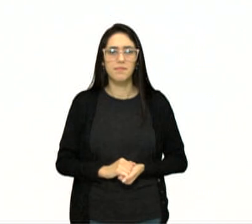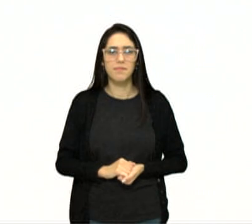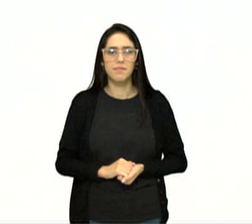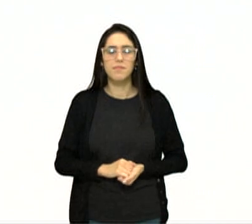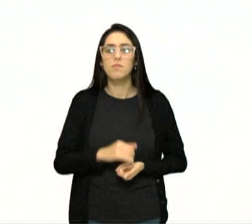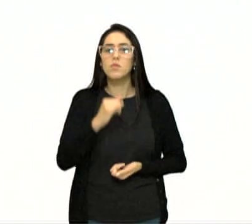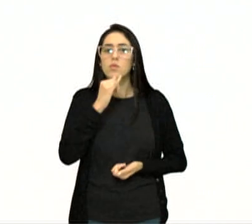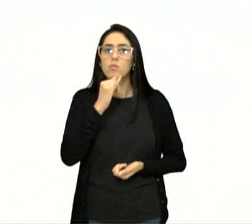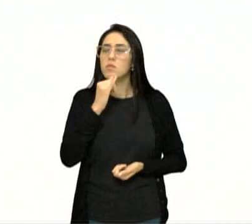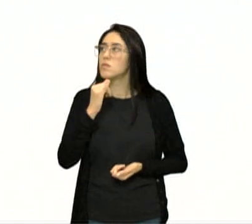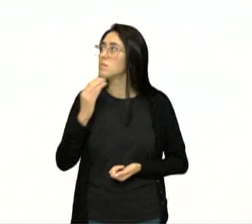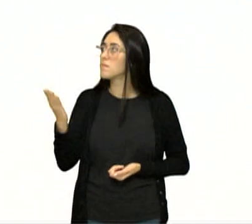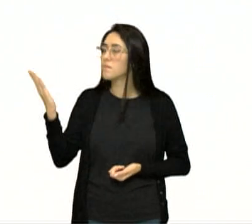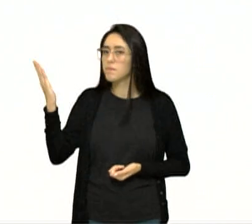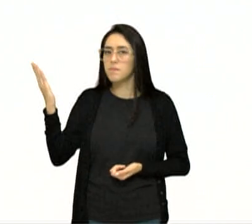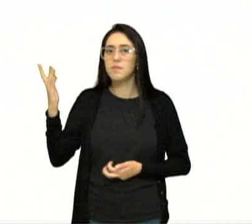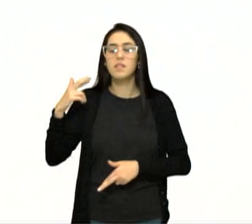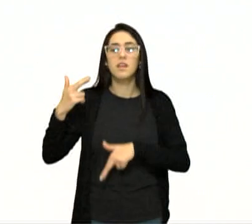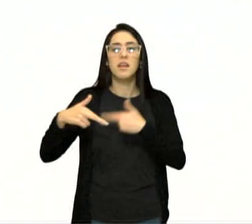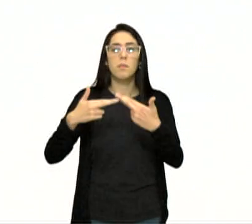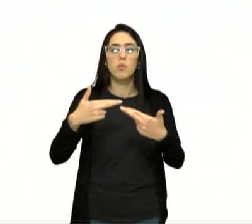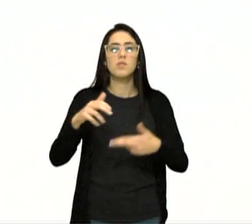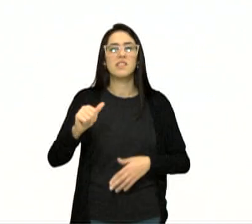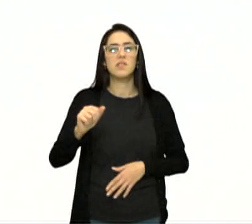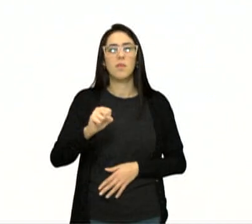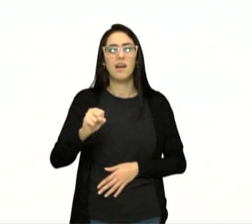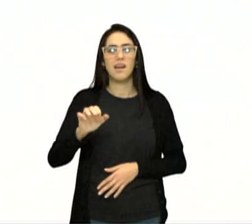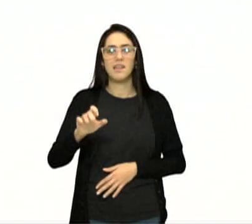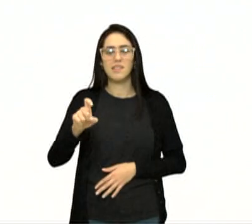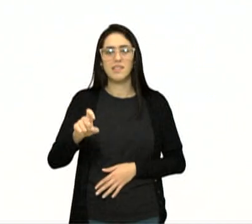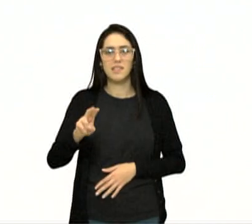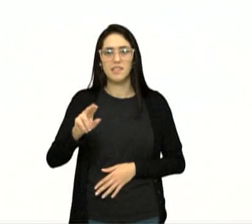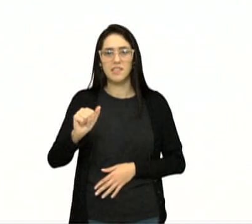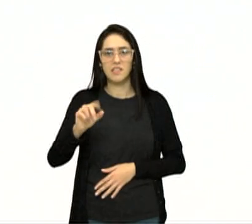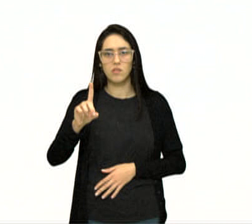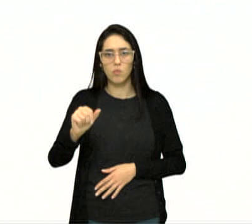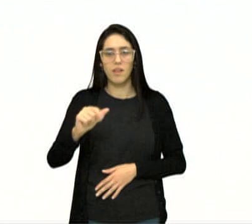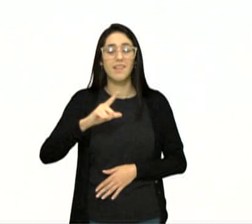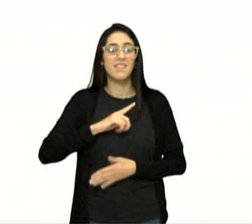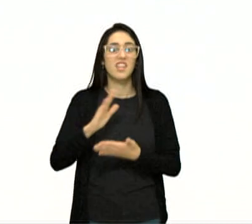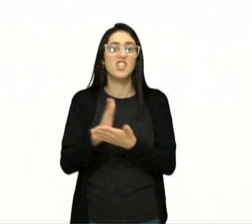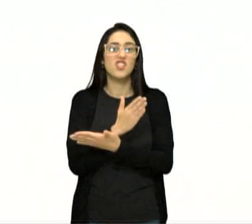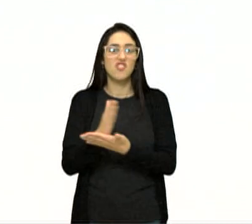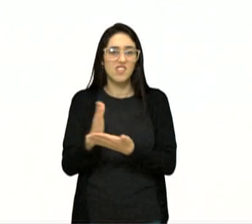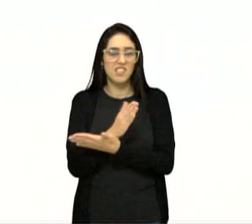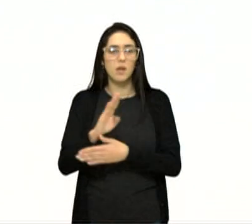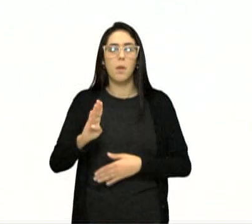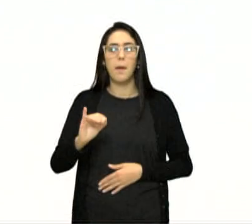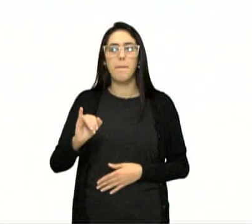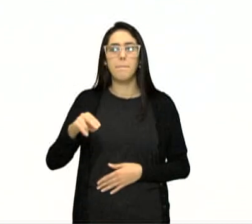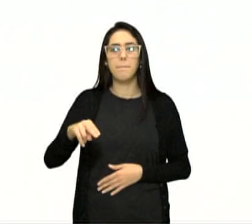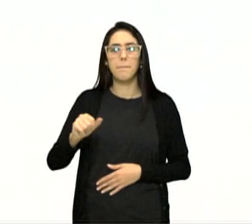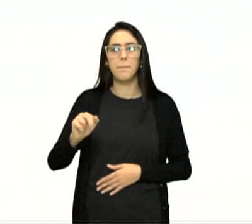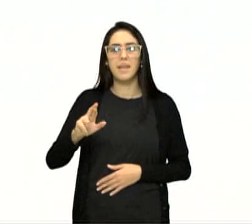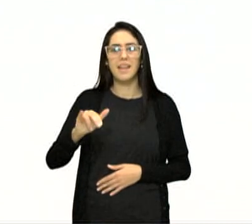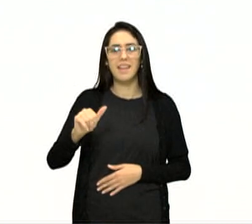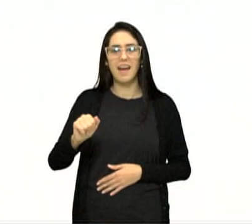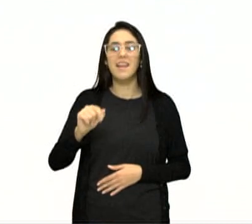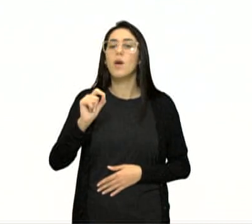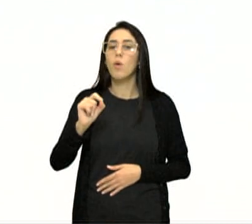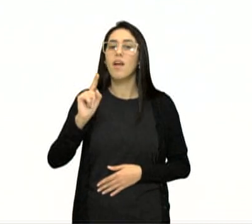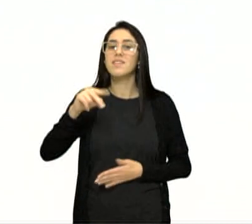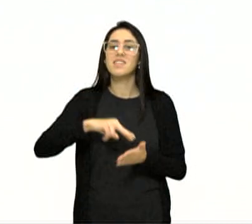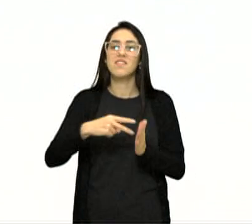Por exemplo, em termos de reprodução assexuada, nós temos a chamada divisão binária. O que significa a palavrinha binária? Bi significa dois.